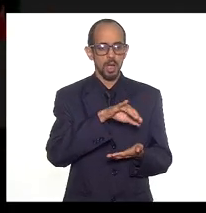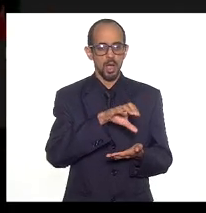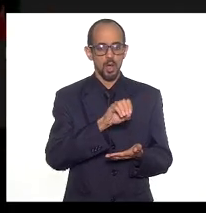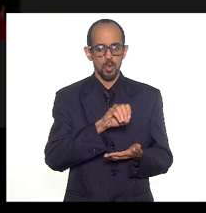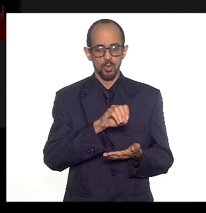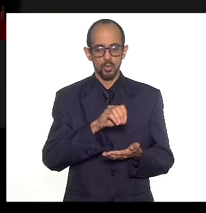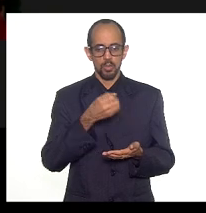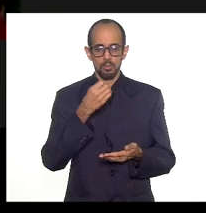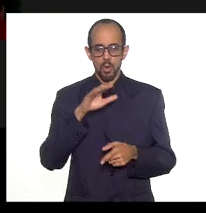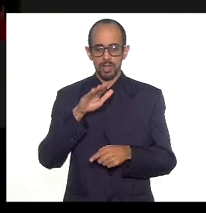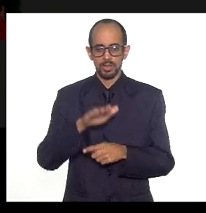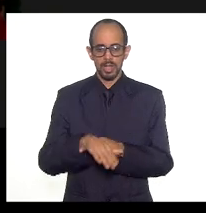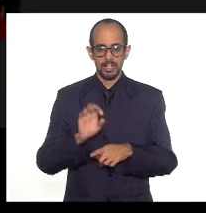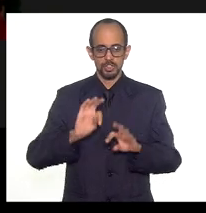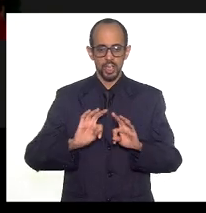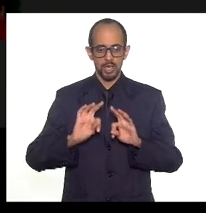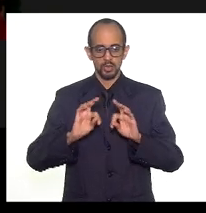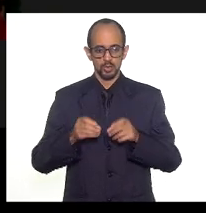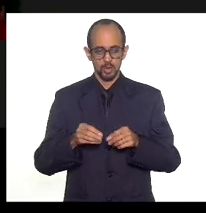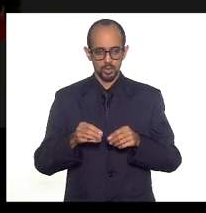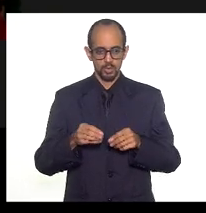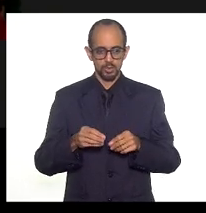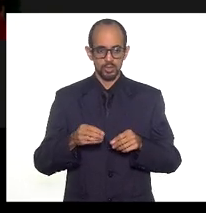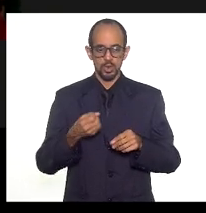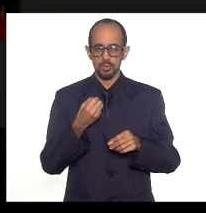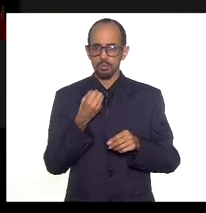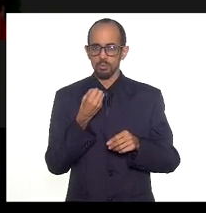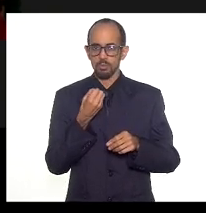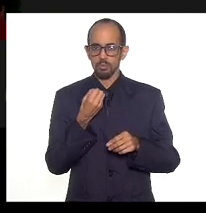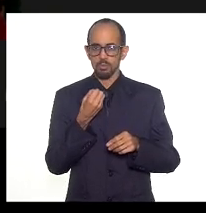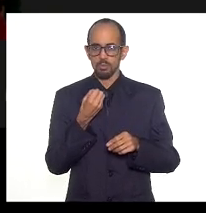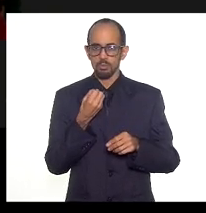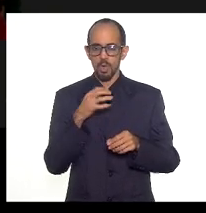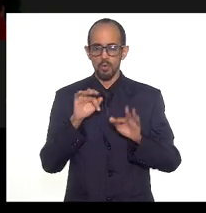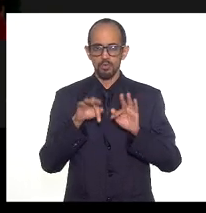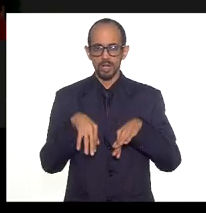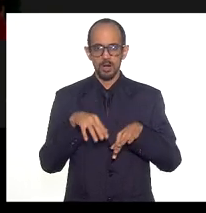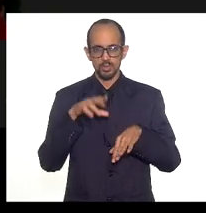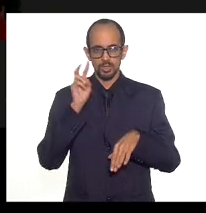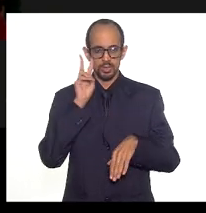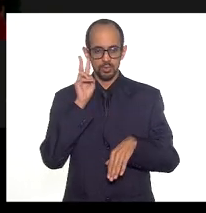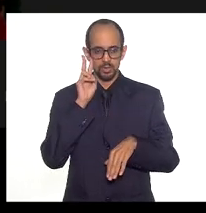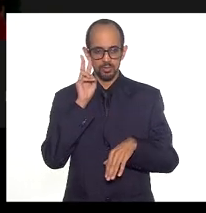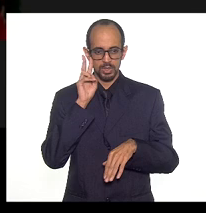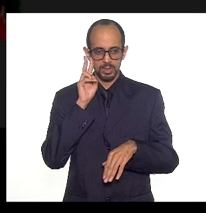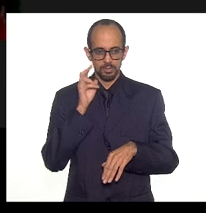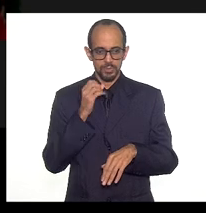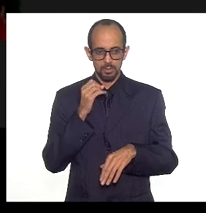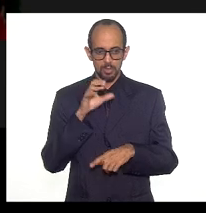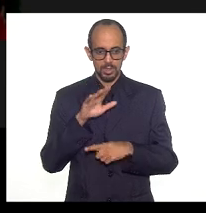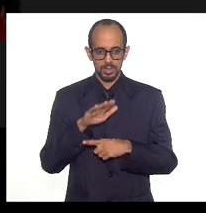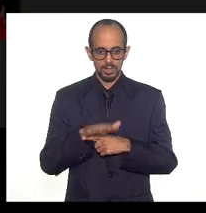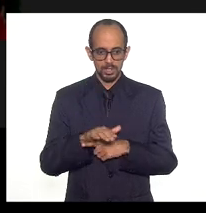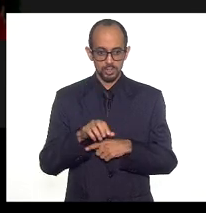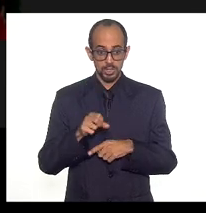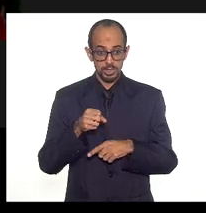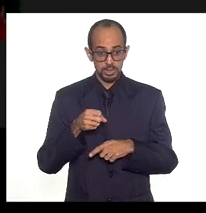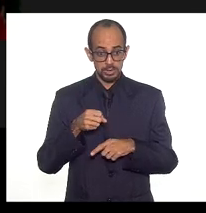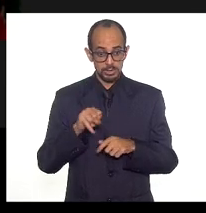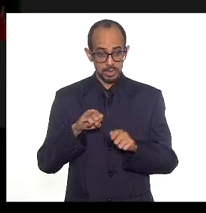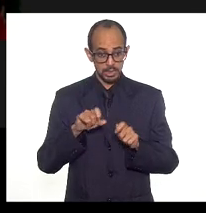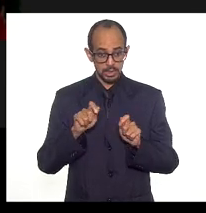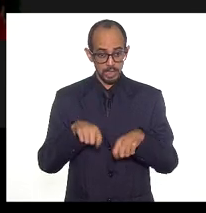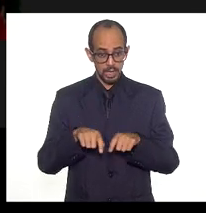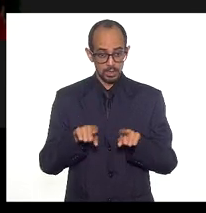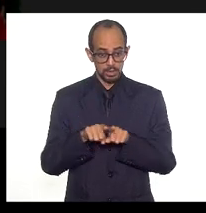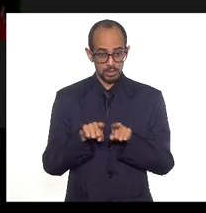a todos, né? É um bom final aí de segunda-feira. Muito obrigada. Boa tarde, deputada. Deputada, se puder depois passar a